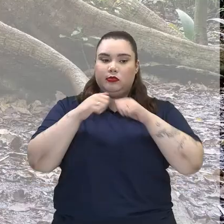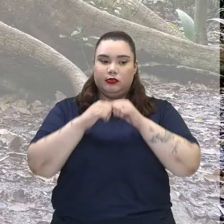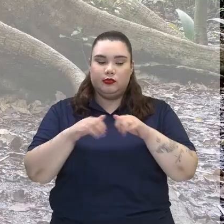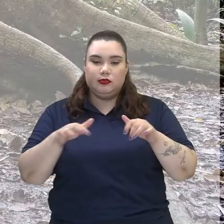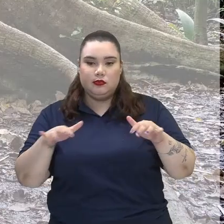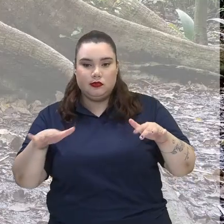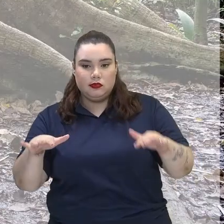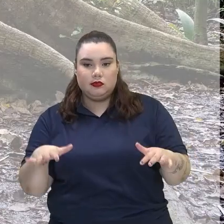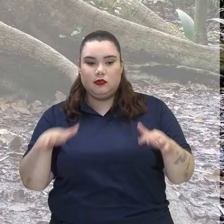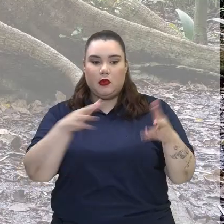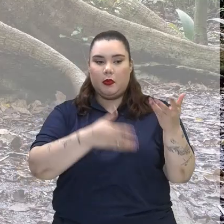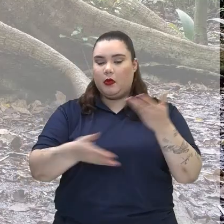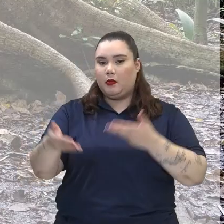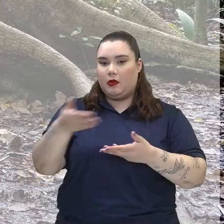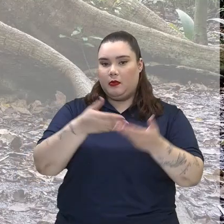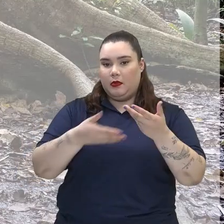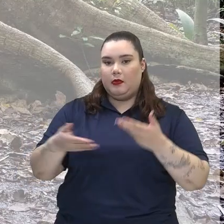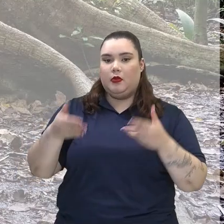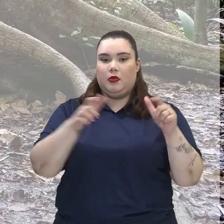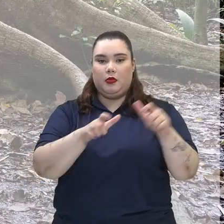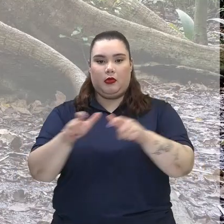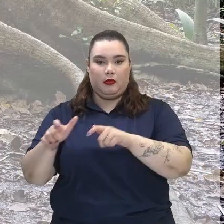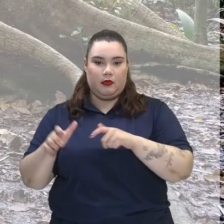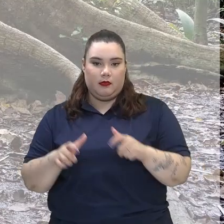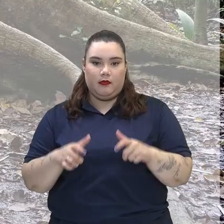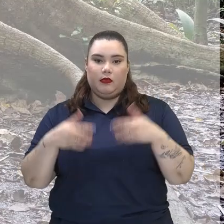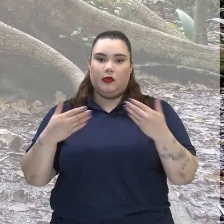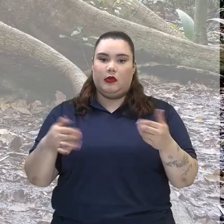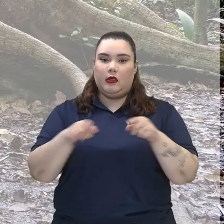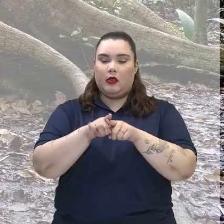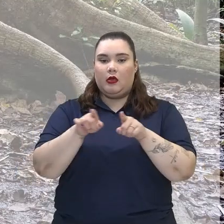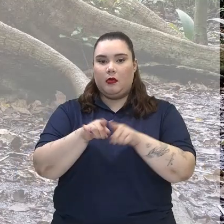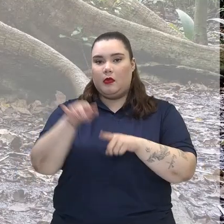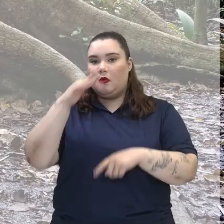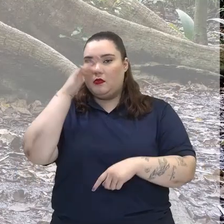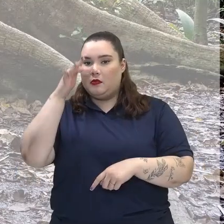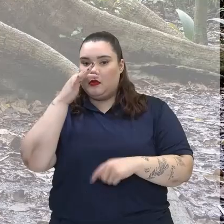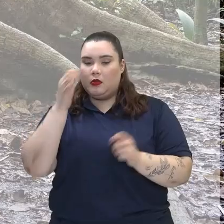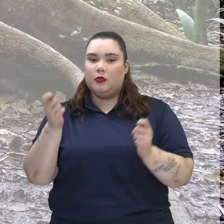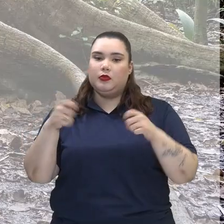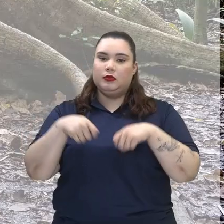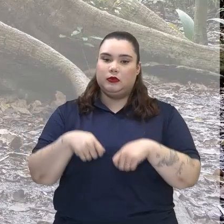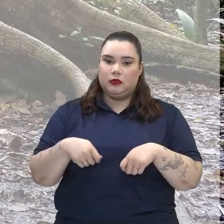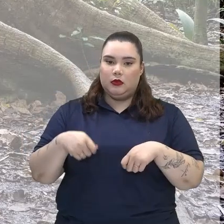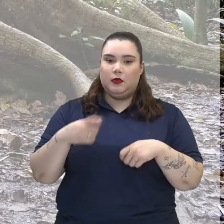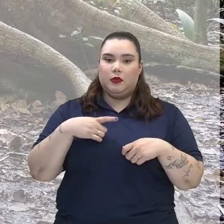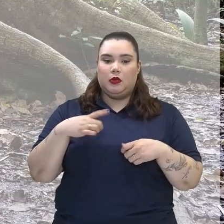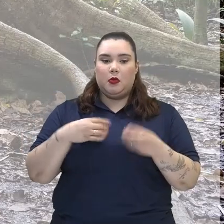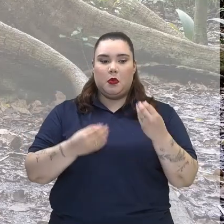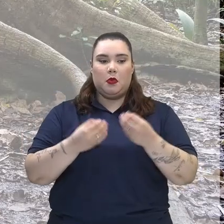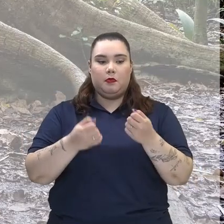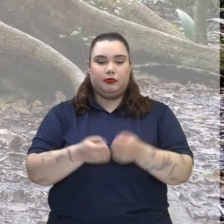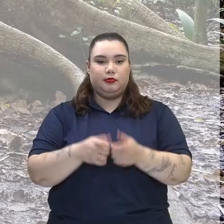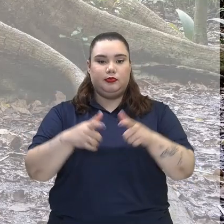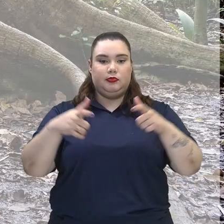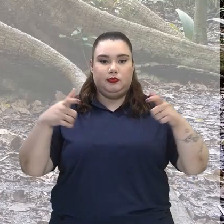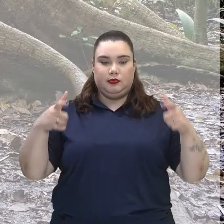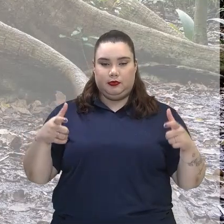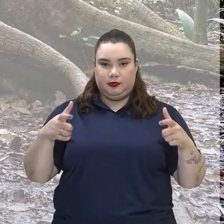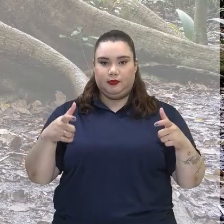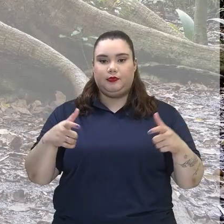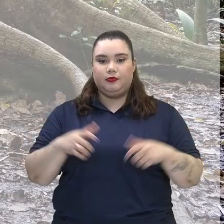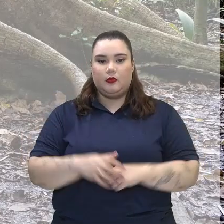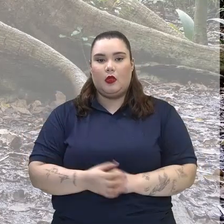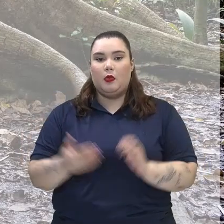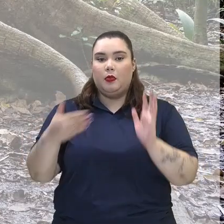espalhar, circular de um ambiente para o outro, assim como as plantas podem então aumentar a sua área de presença. E por